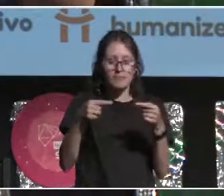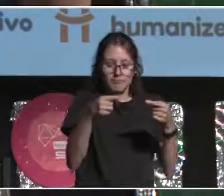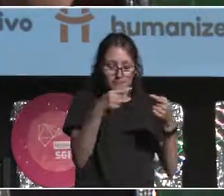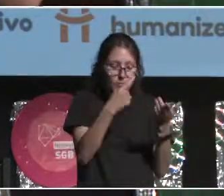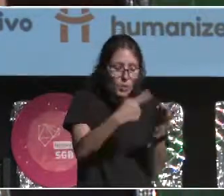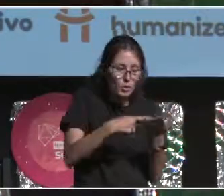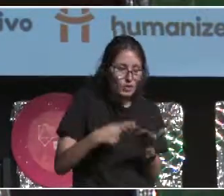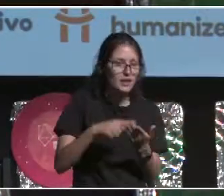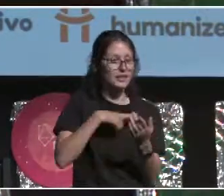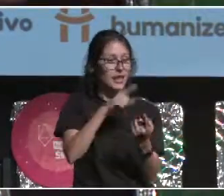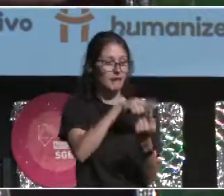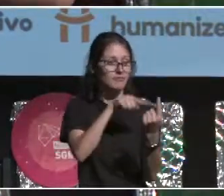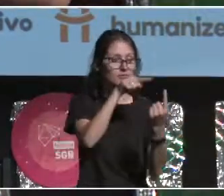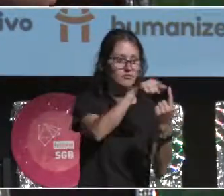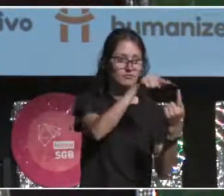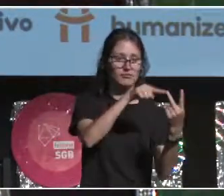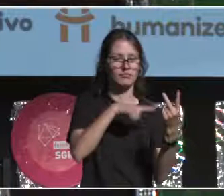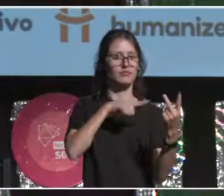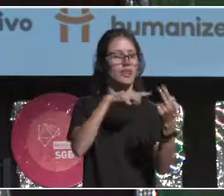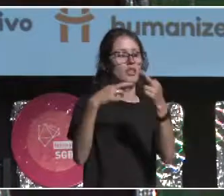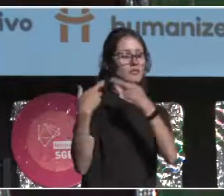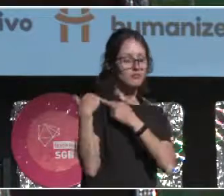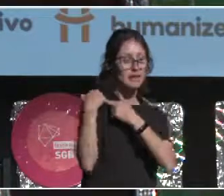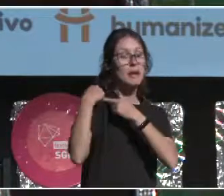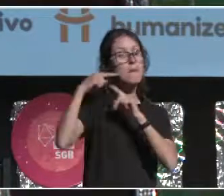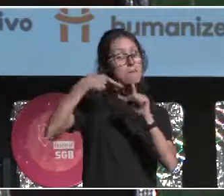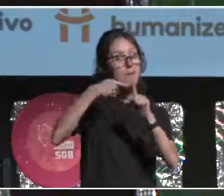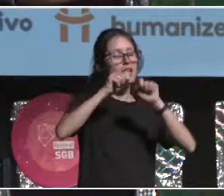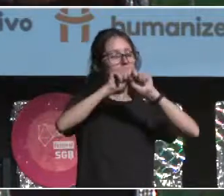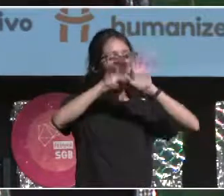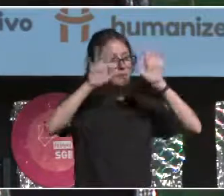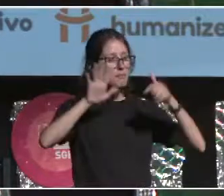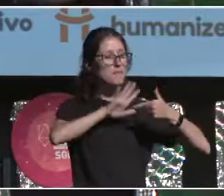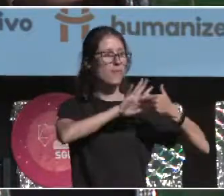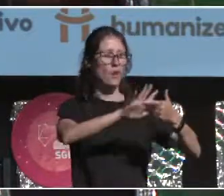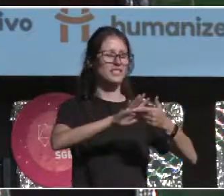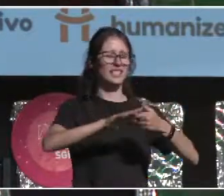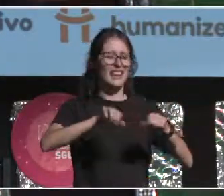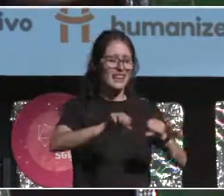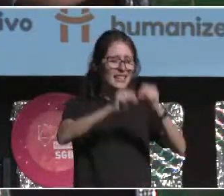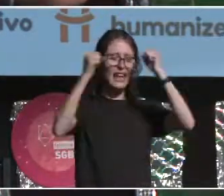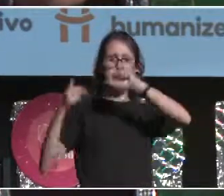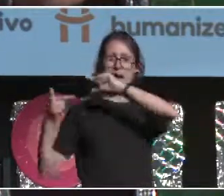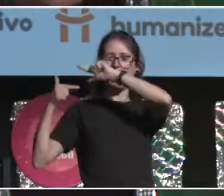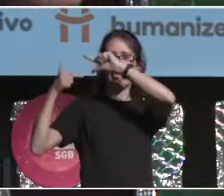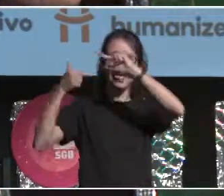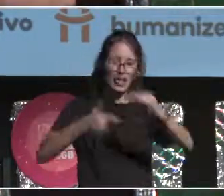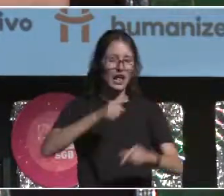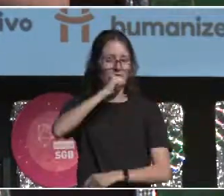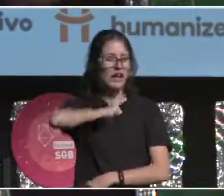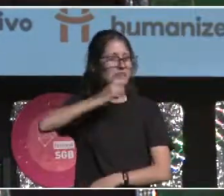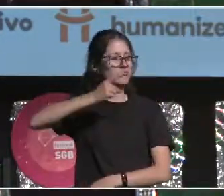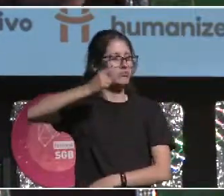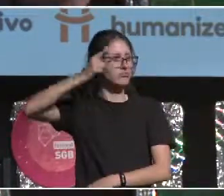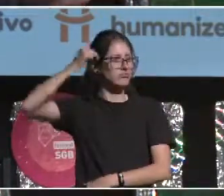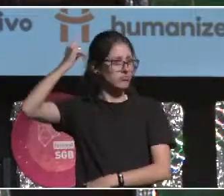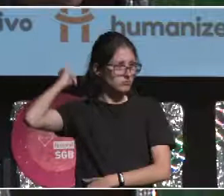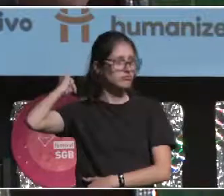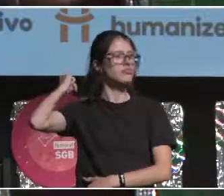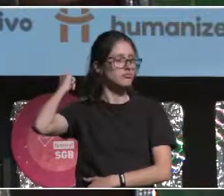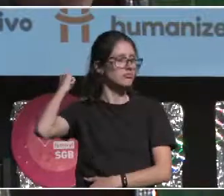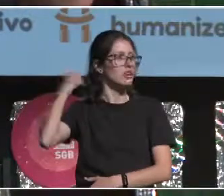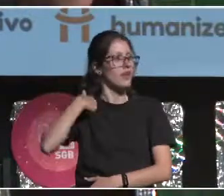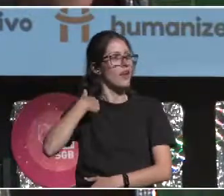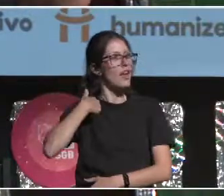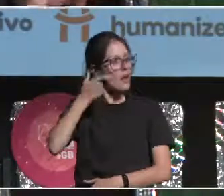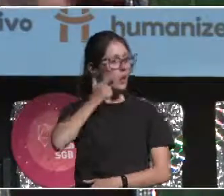de propósito, responsabilidade e transparência, ela sai daquela lógica velha, datada e falida, que é de aqui eu